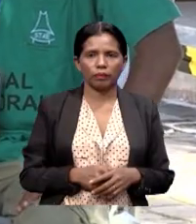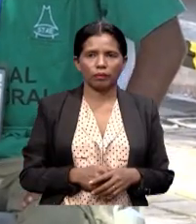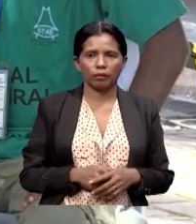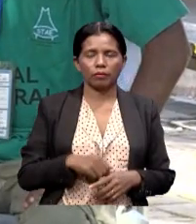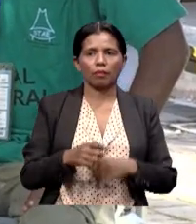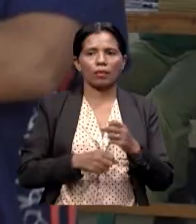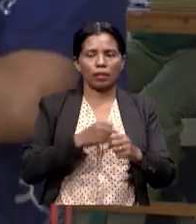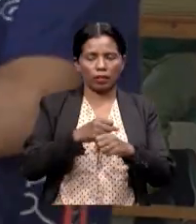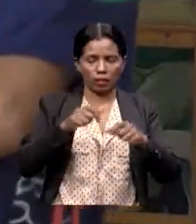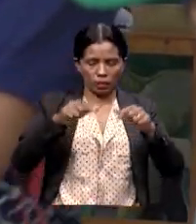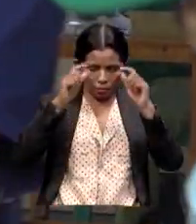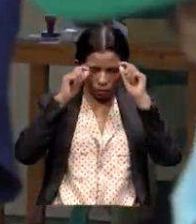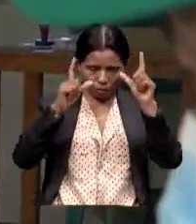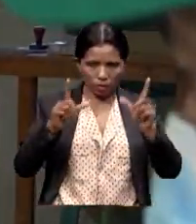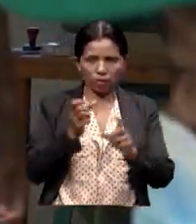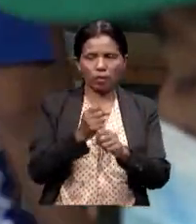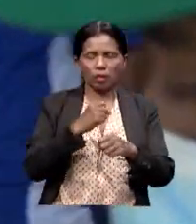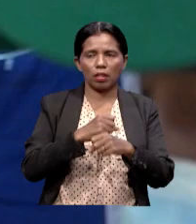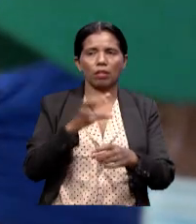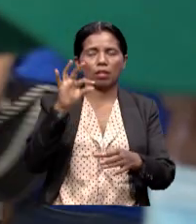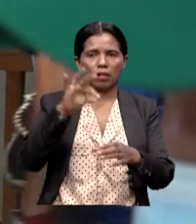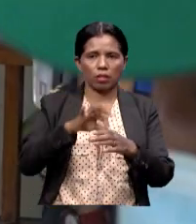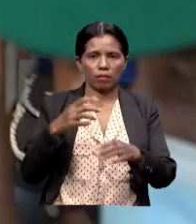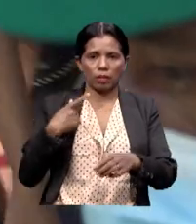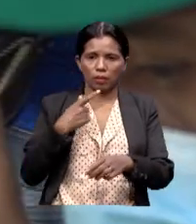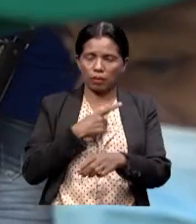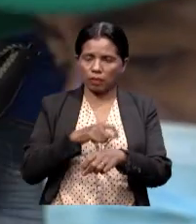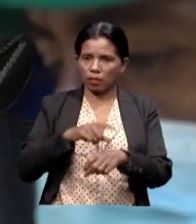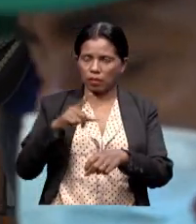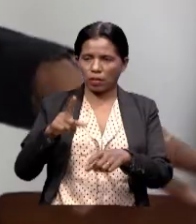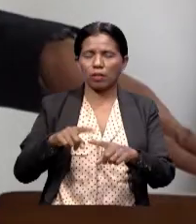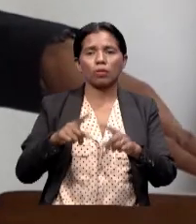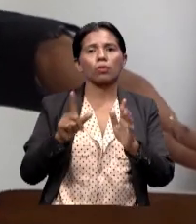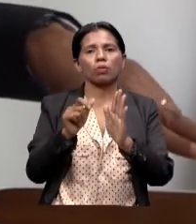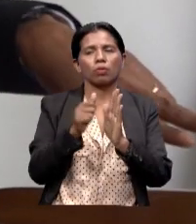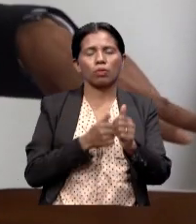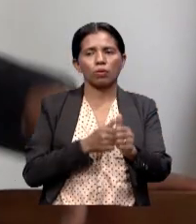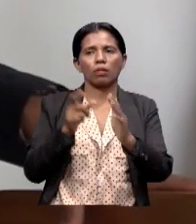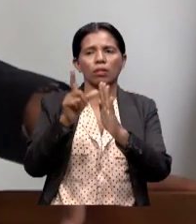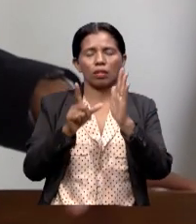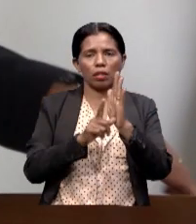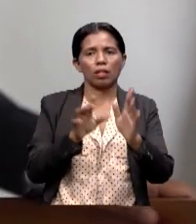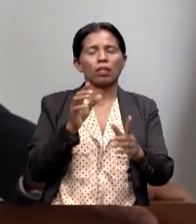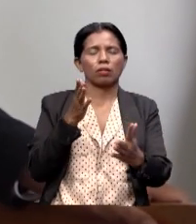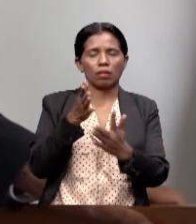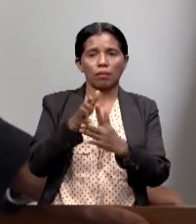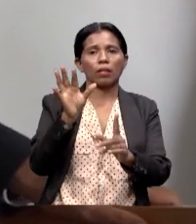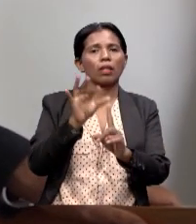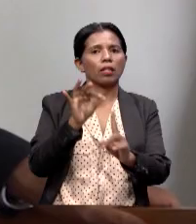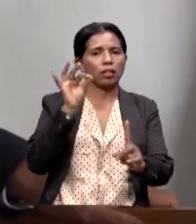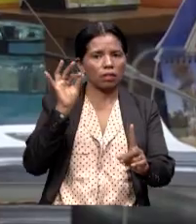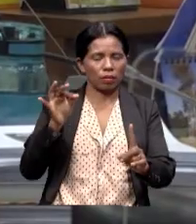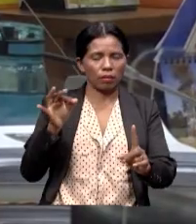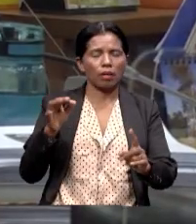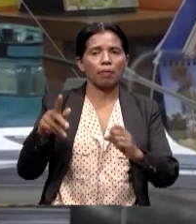Tinané, Timor-Leste, se realiza eleição parlamentar. Mas bem, Tirlei, antes estava para eleição, Partido Político tem que